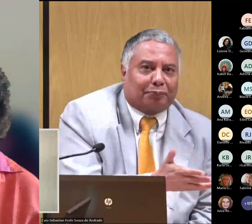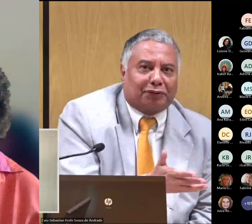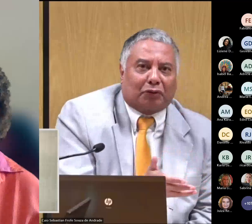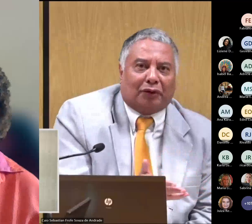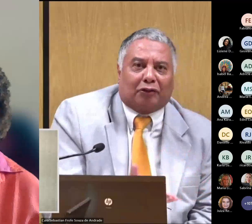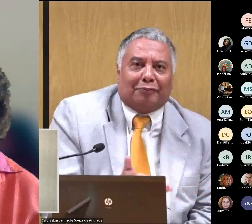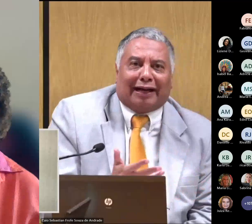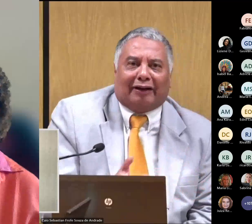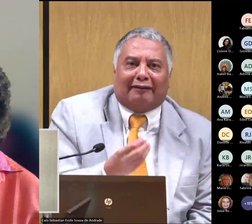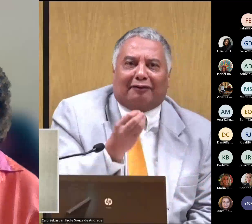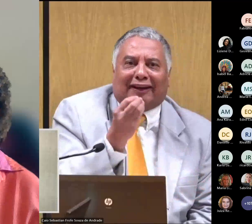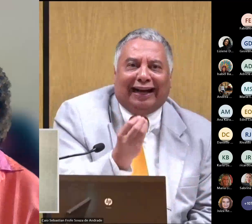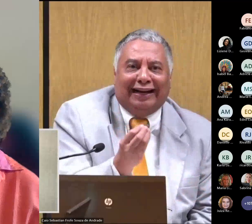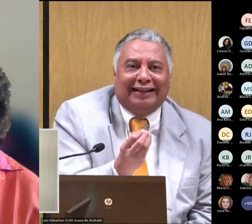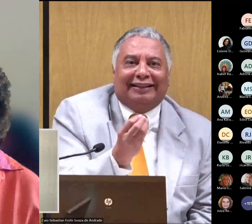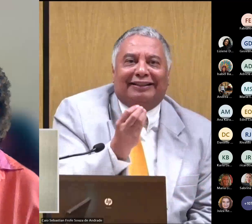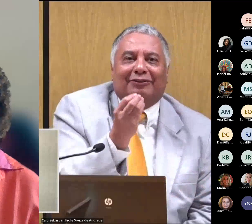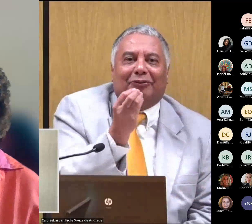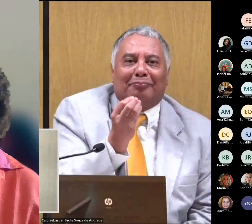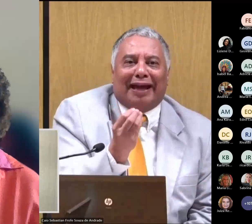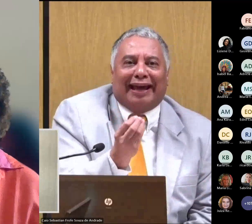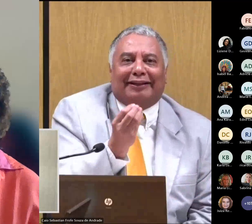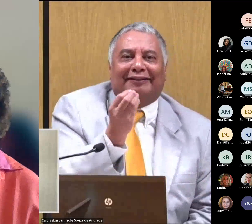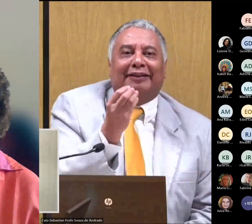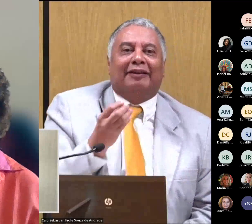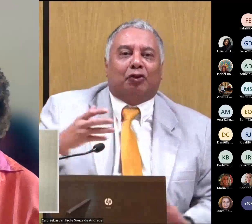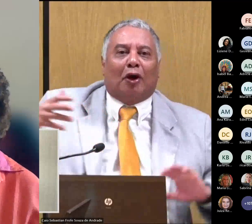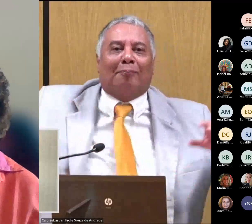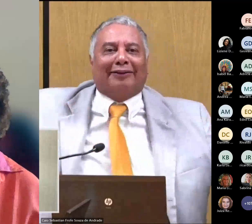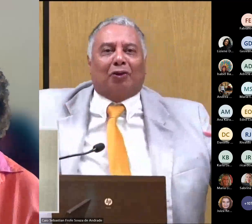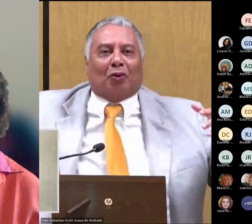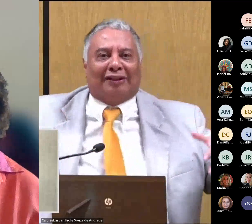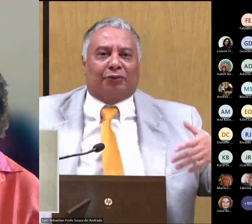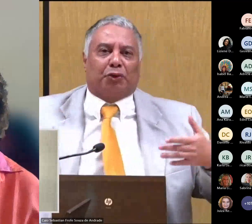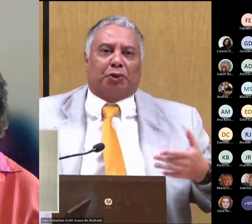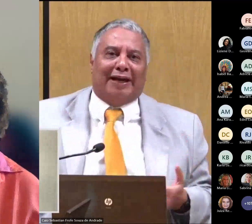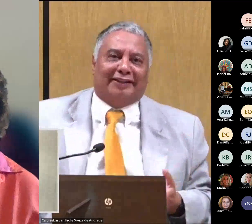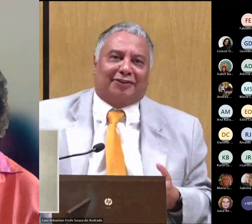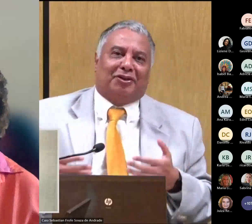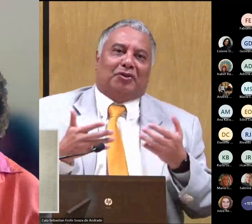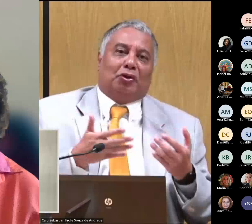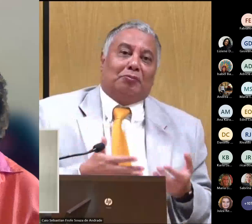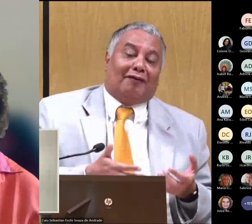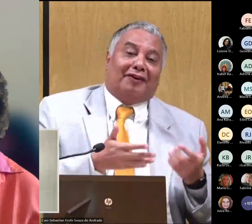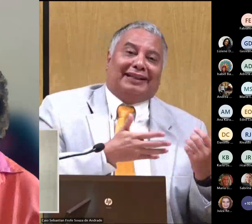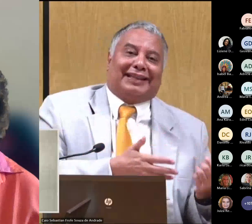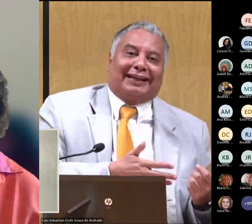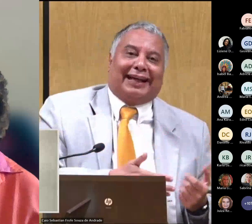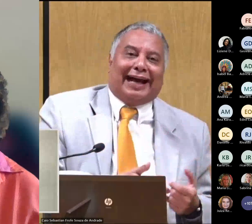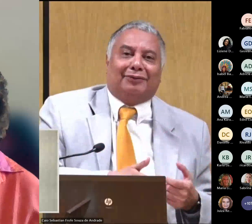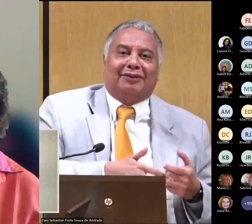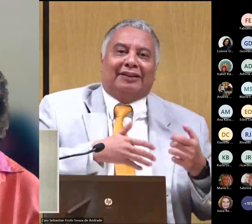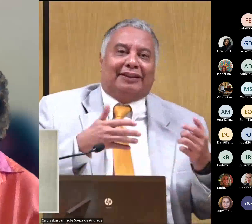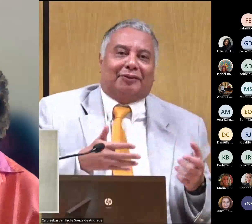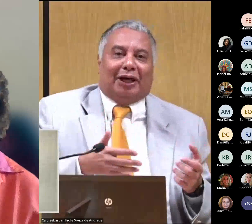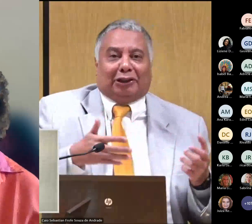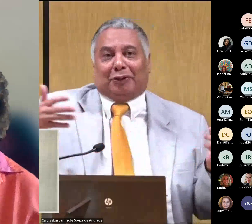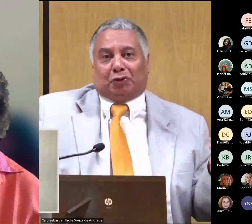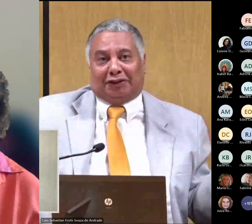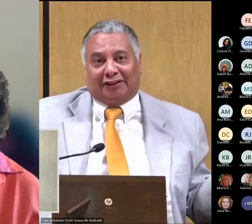tipo de coisa como é que alguém vai ficar no meio tomando conta dos bens do imóvel reintegrado